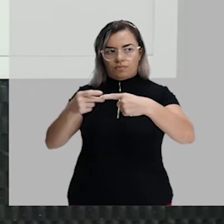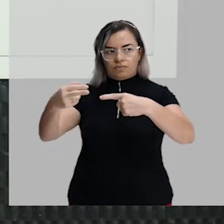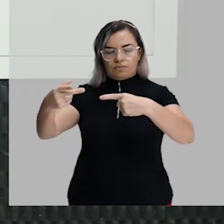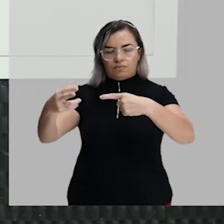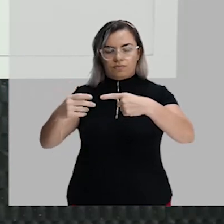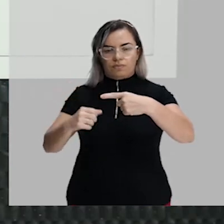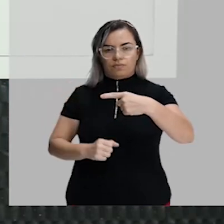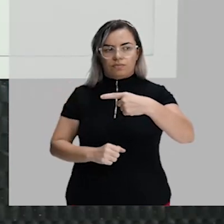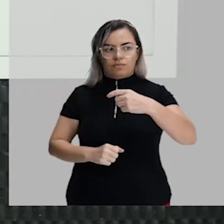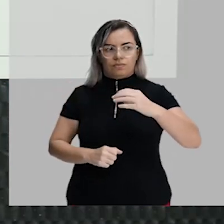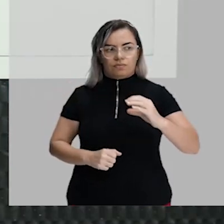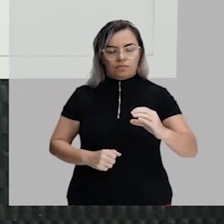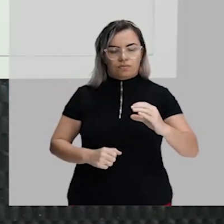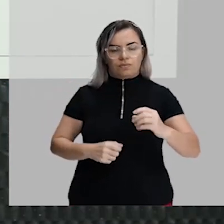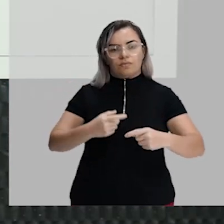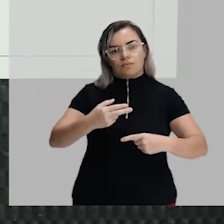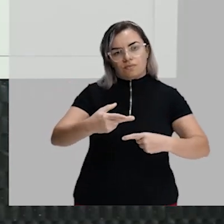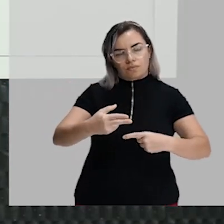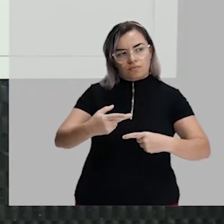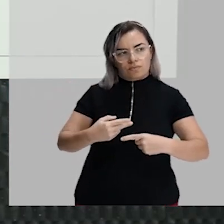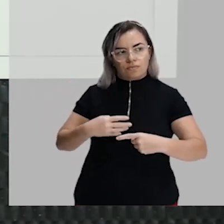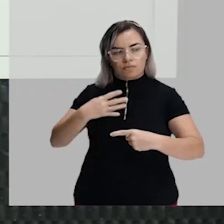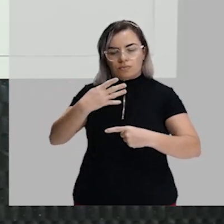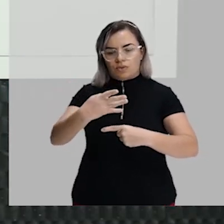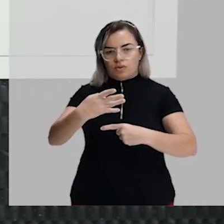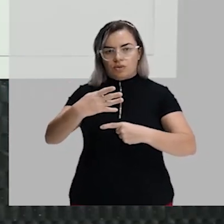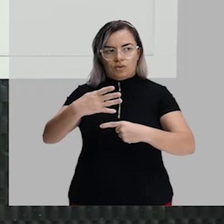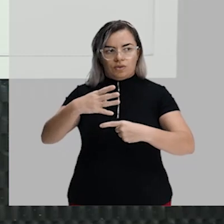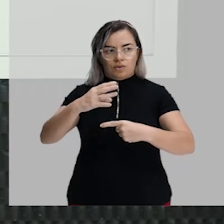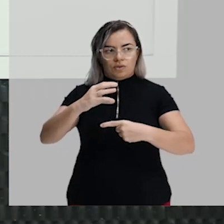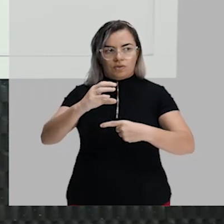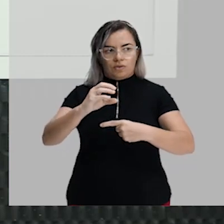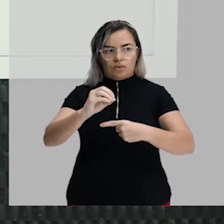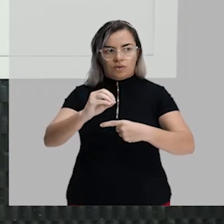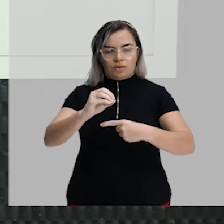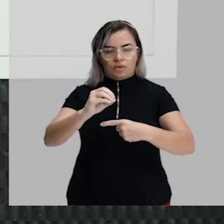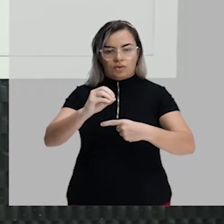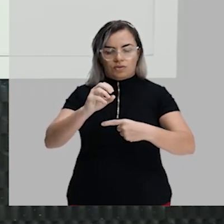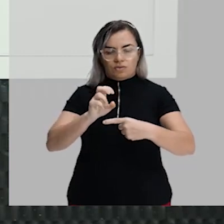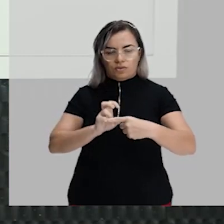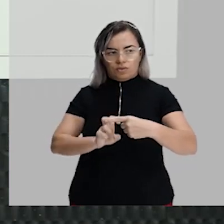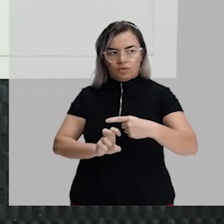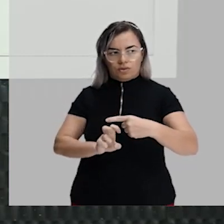capacidade térmica vai ser igual. 40 dividido por 5 é 8.